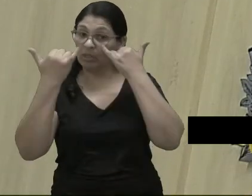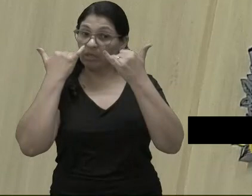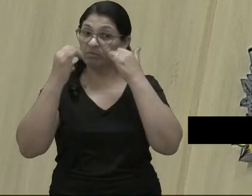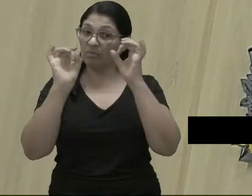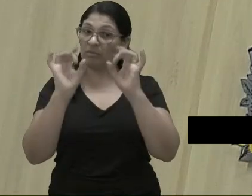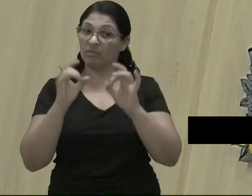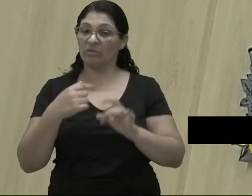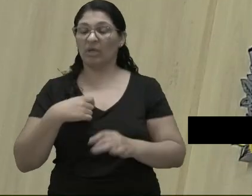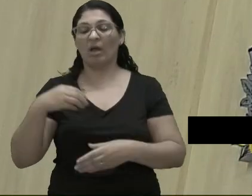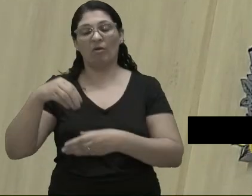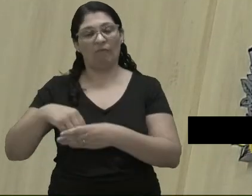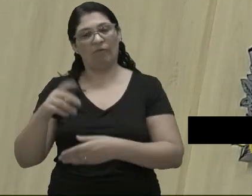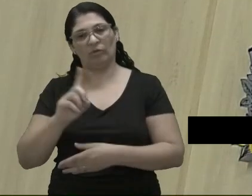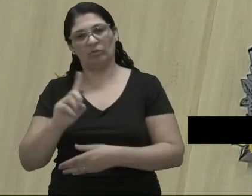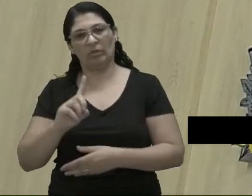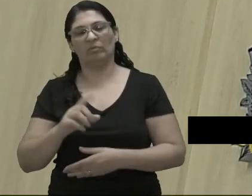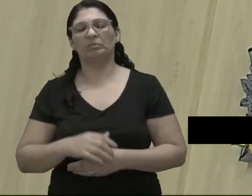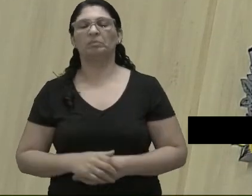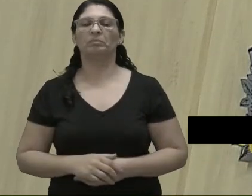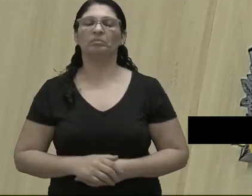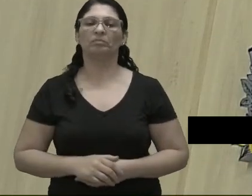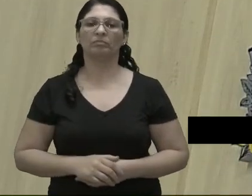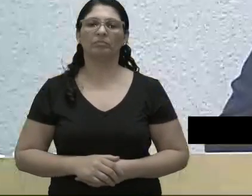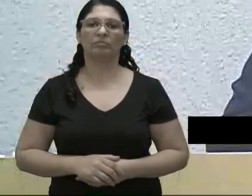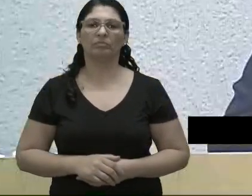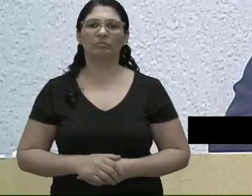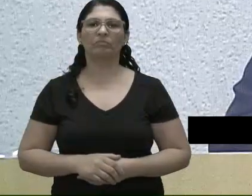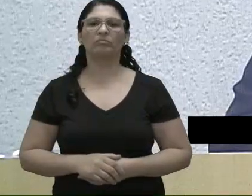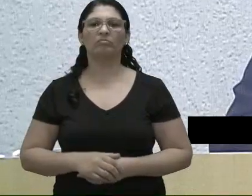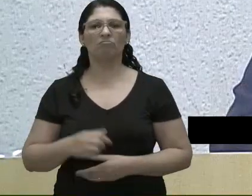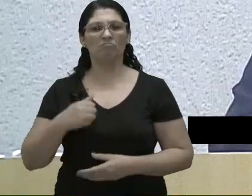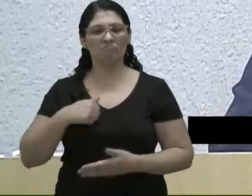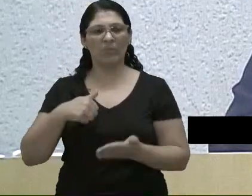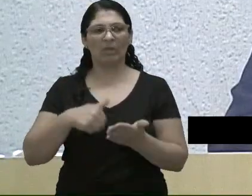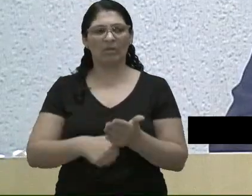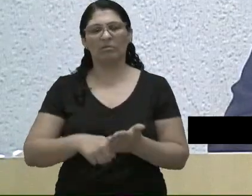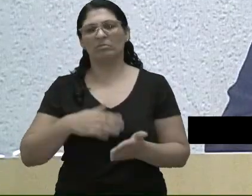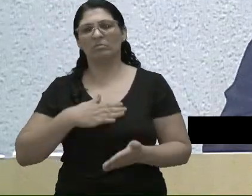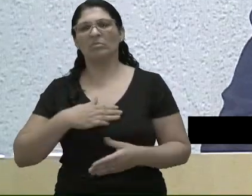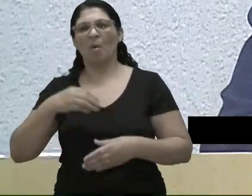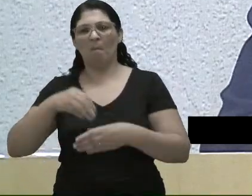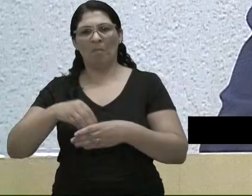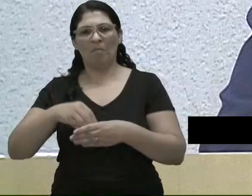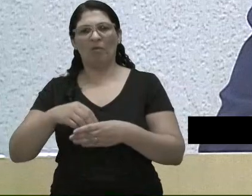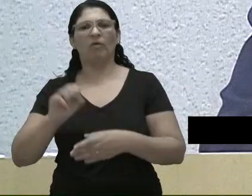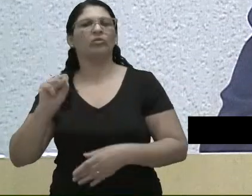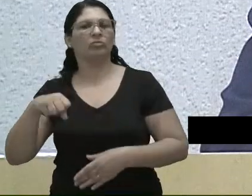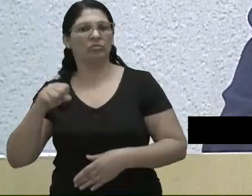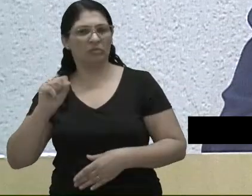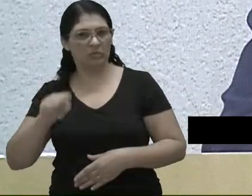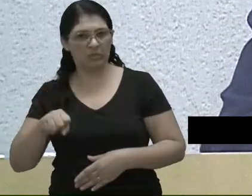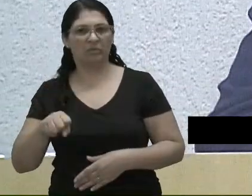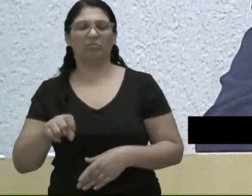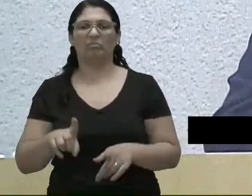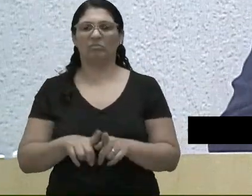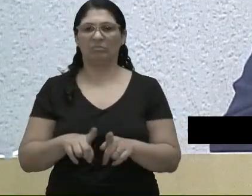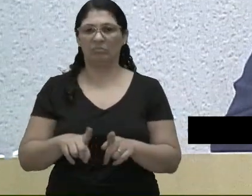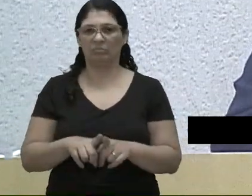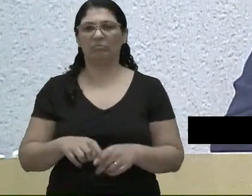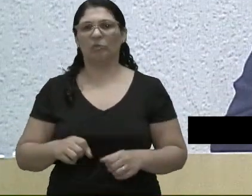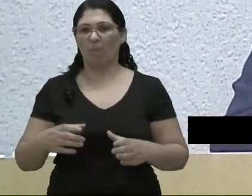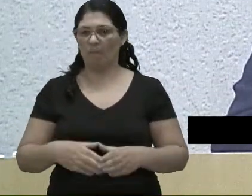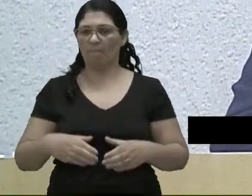eu voto não. Positivo, obrigado. Eu registro o meu voto favorável, então, de forma... como a